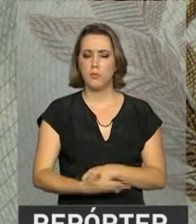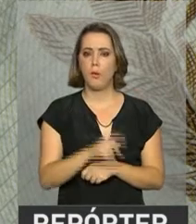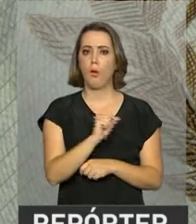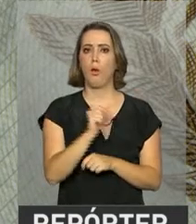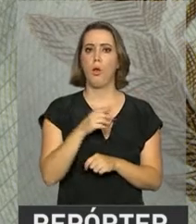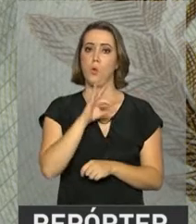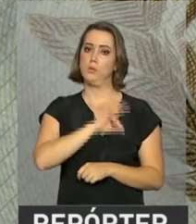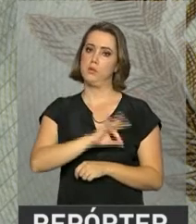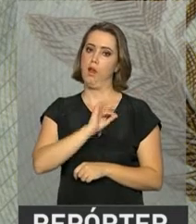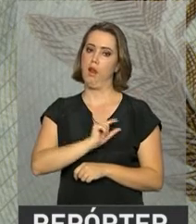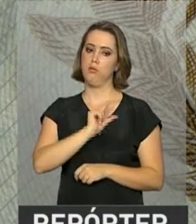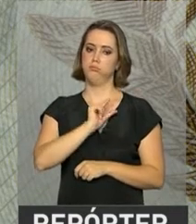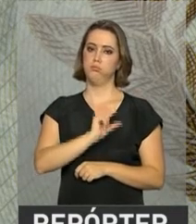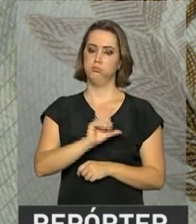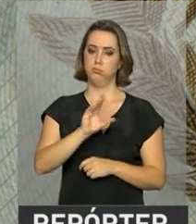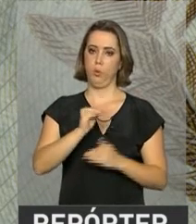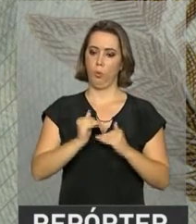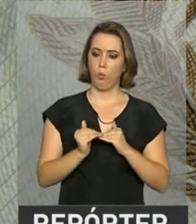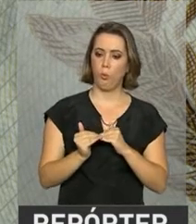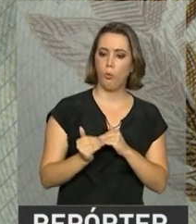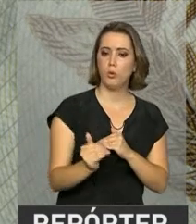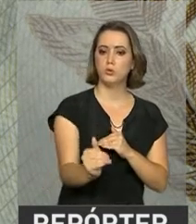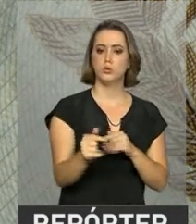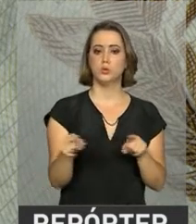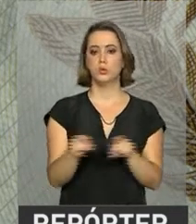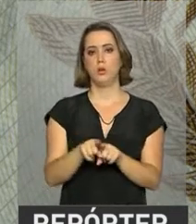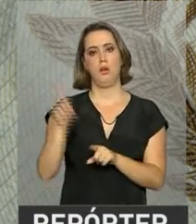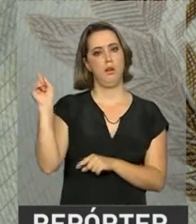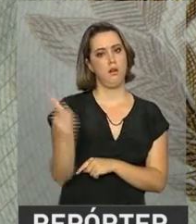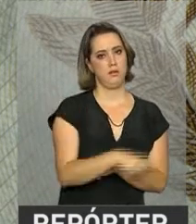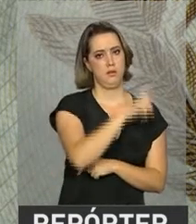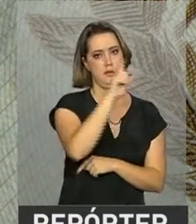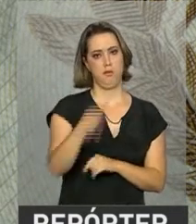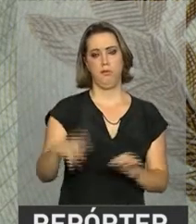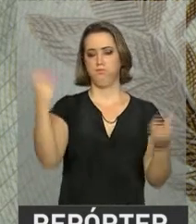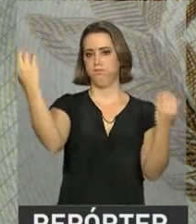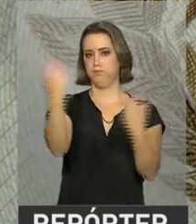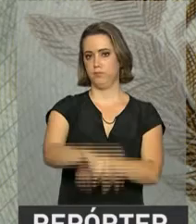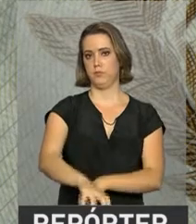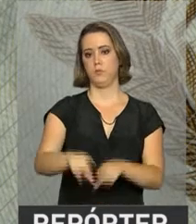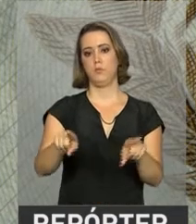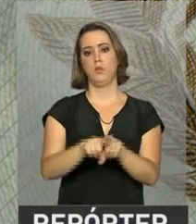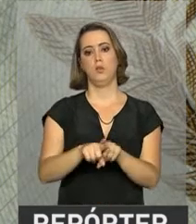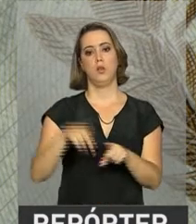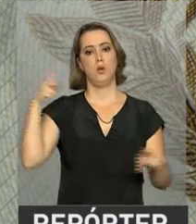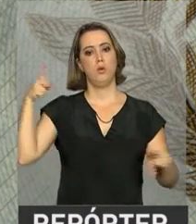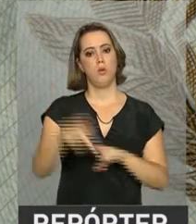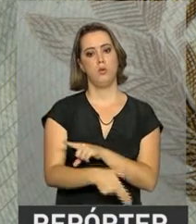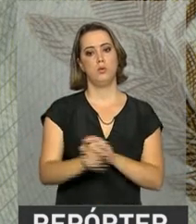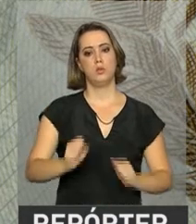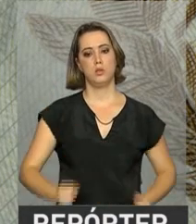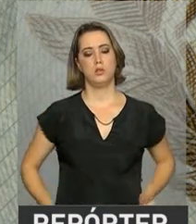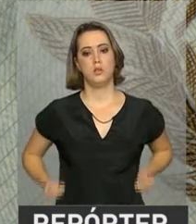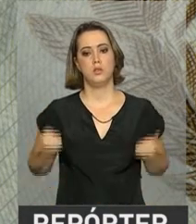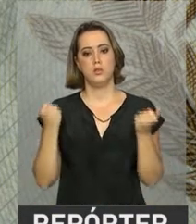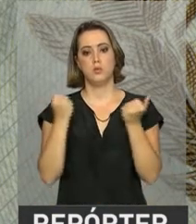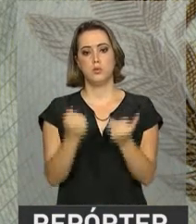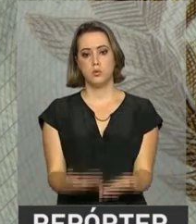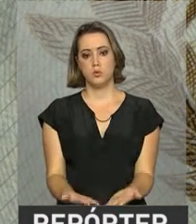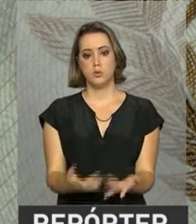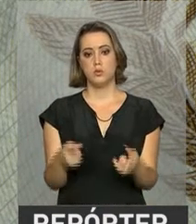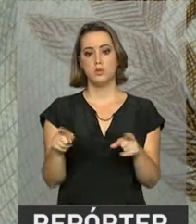servidores e suspender a realização de concursos públicos vetar a criação de despesas obrigatórias de caráter continuado